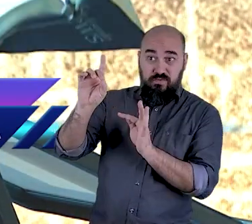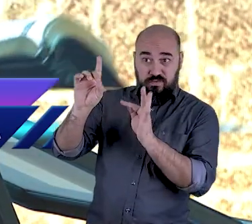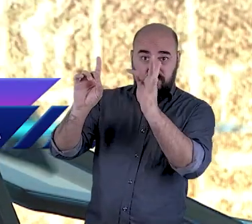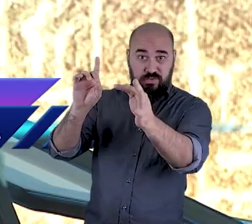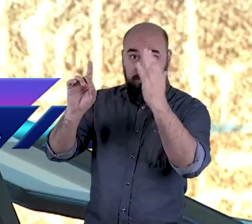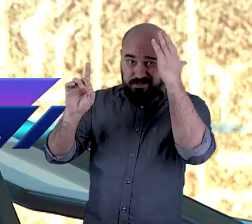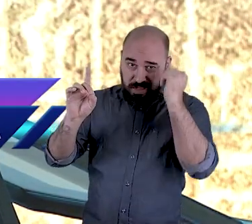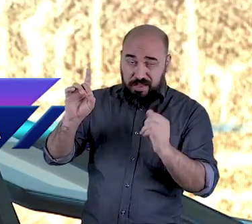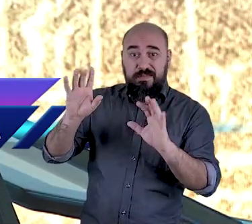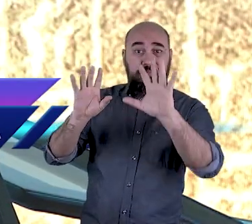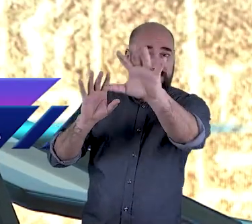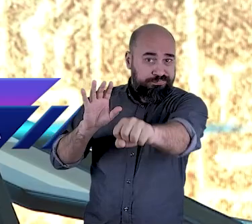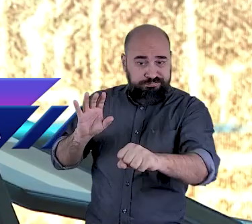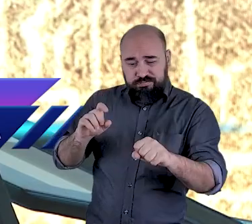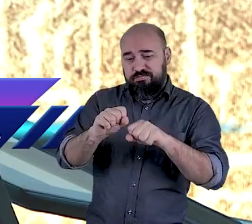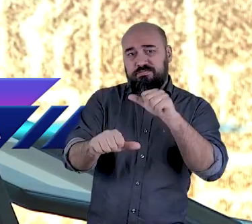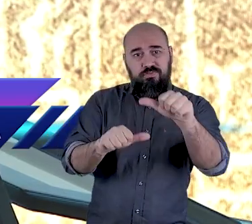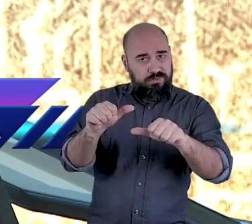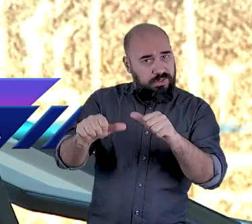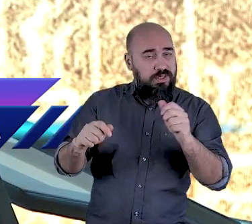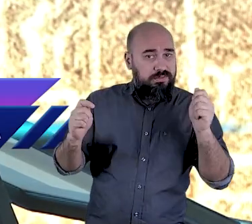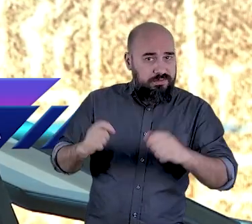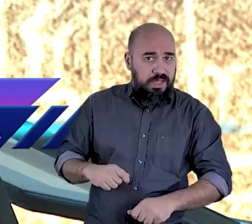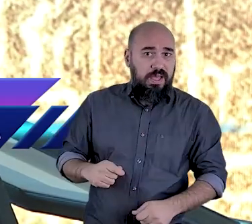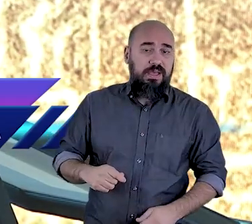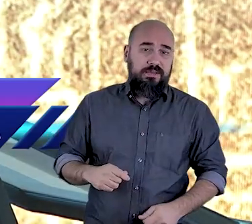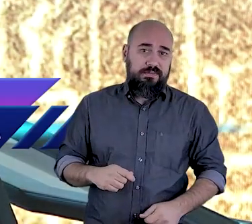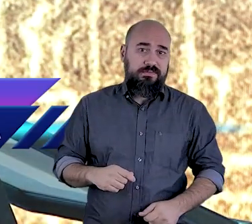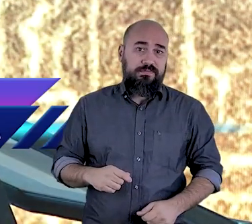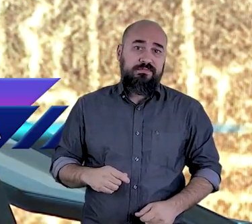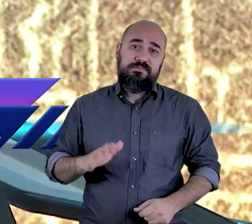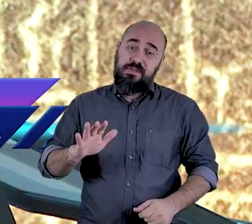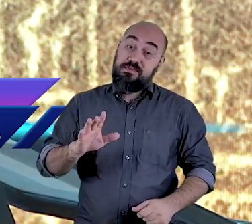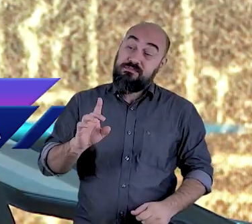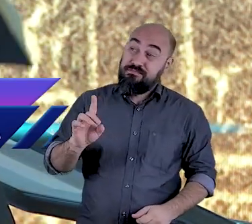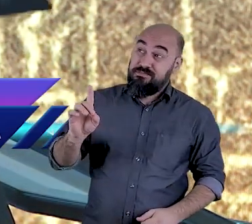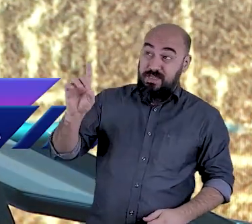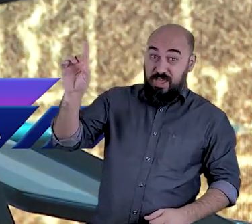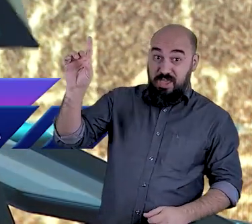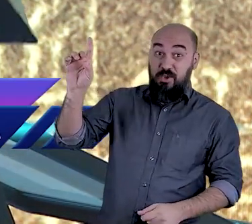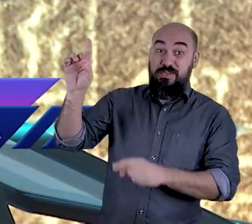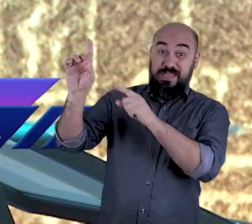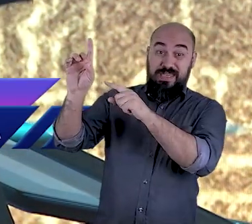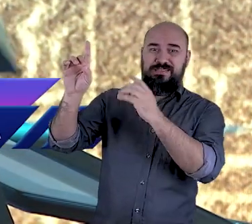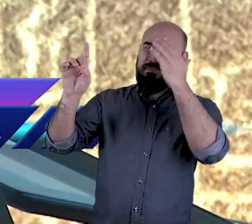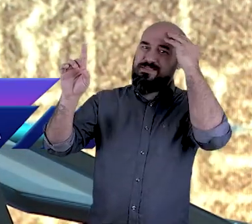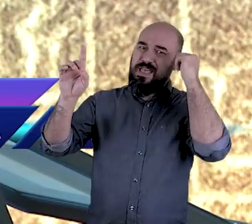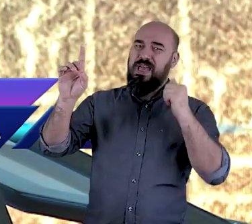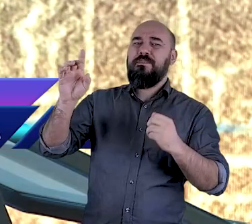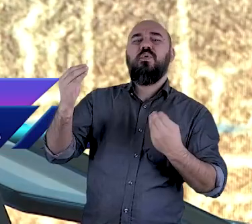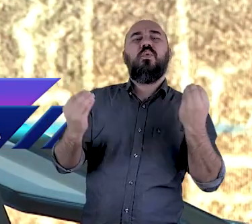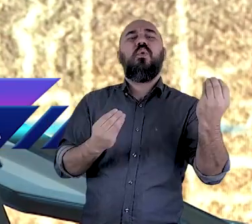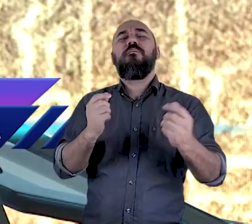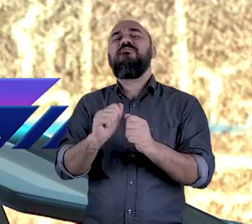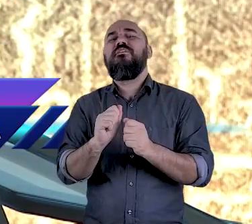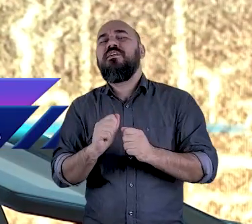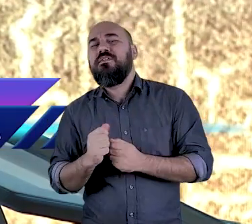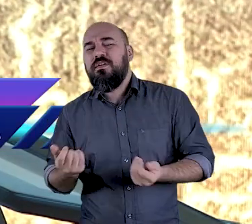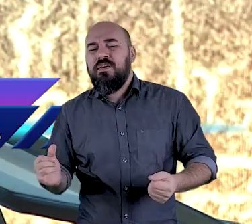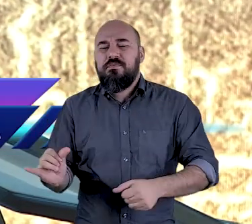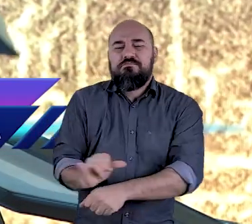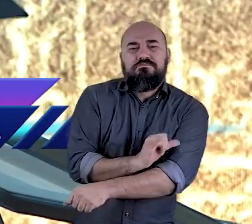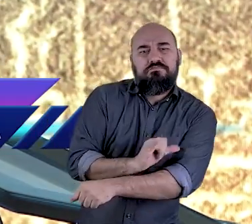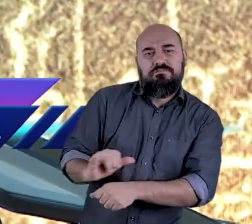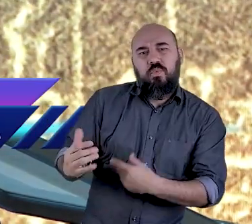dos milênios mas o grande Deus do céu é muito Sábio e ele sabe perfeitamente O que fazer